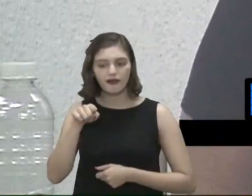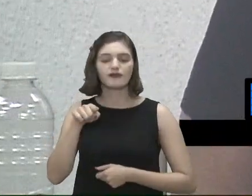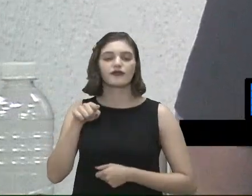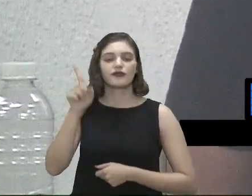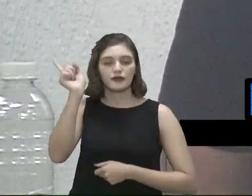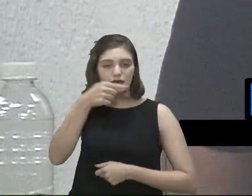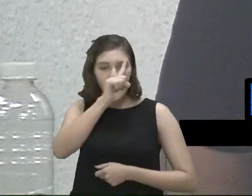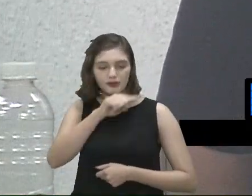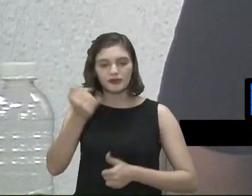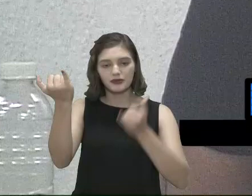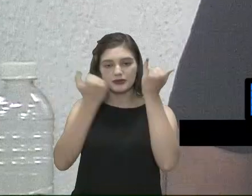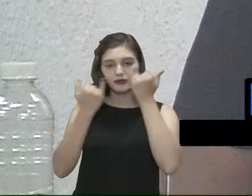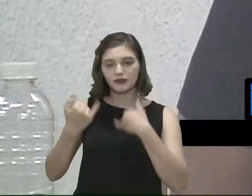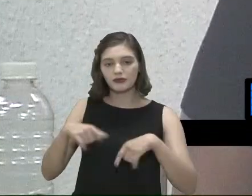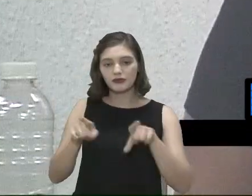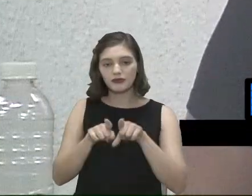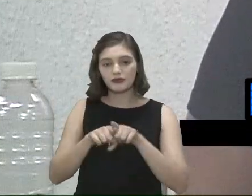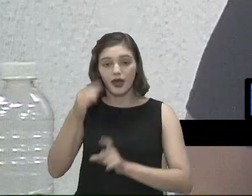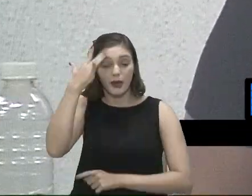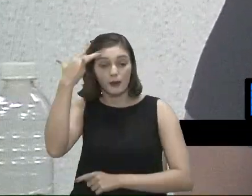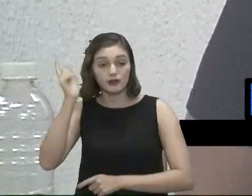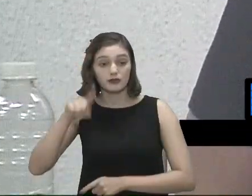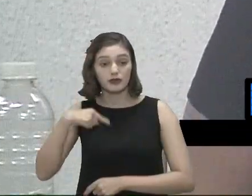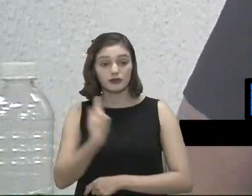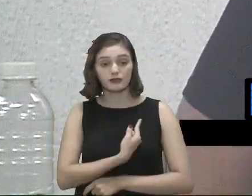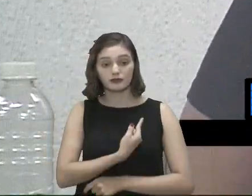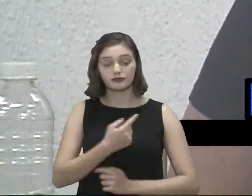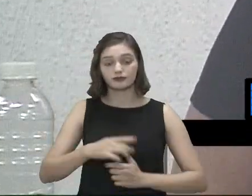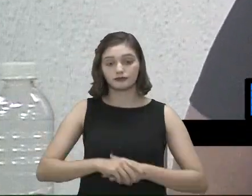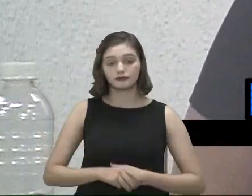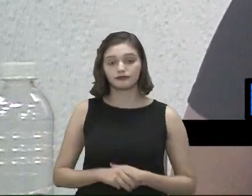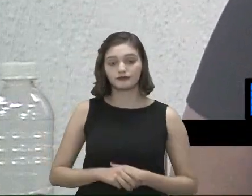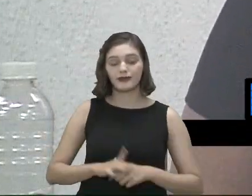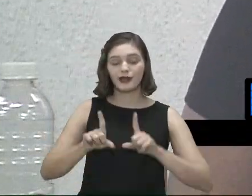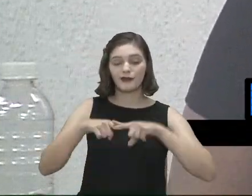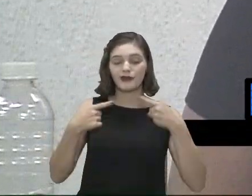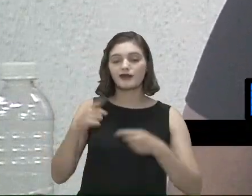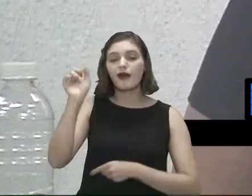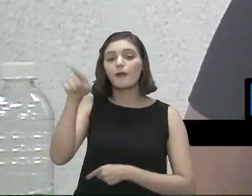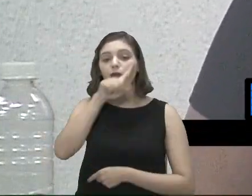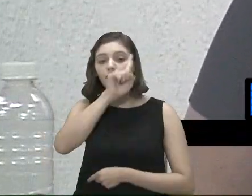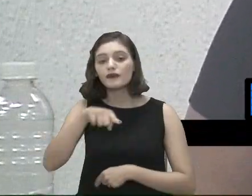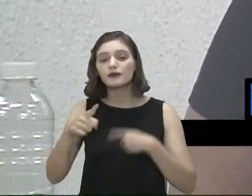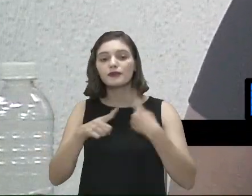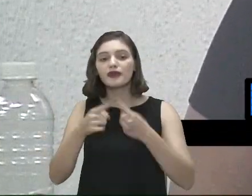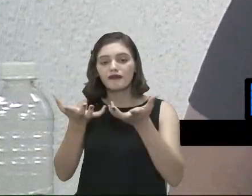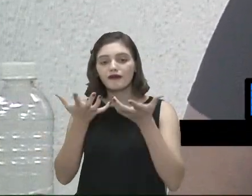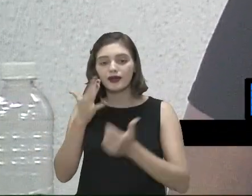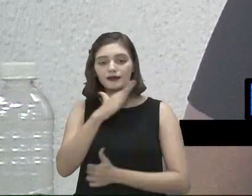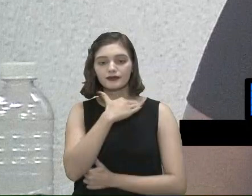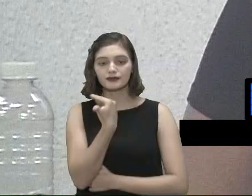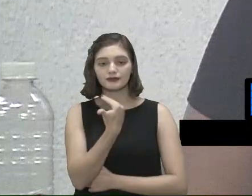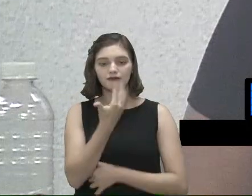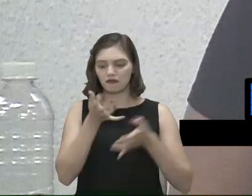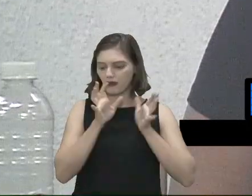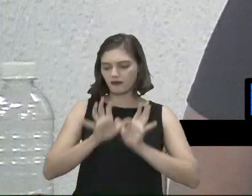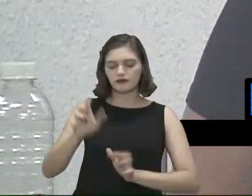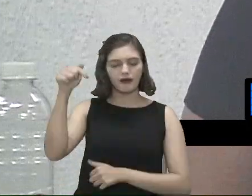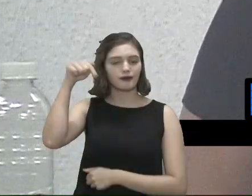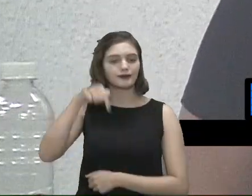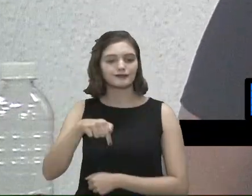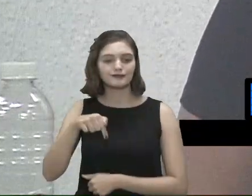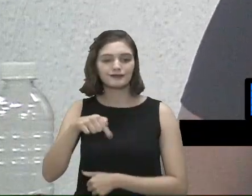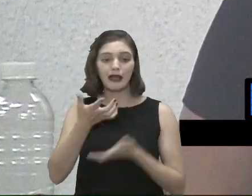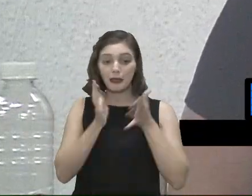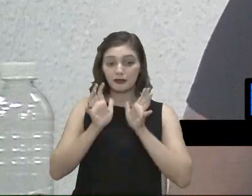essa informação, como ela mesma disse, imagina para nós, né? Mas nos é proibida porque nos querem mortas. Não nos querem aqui. Não